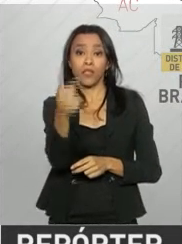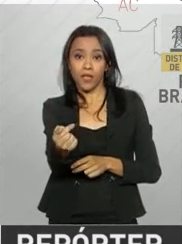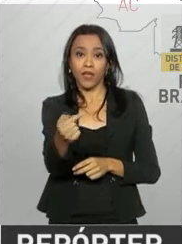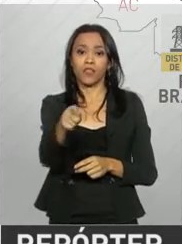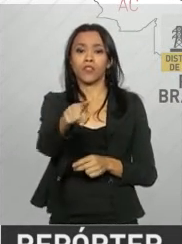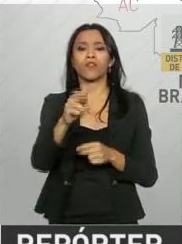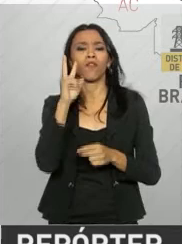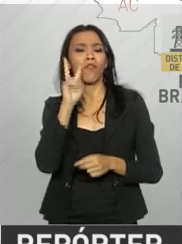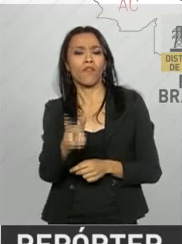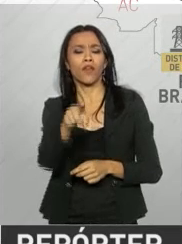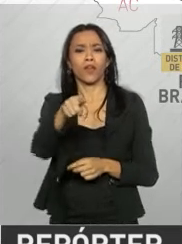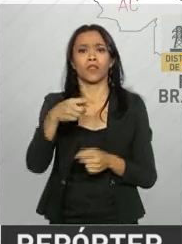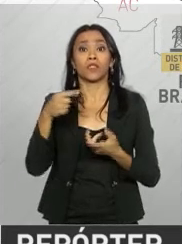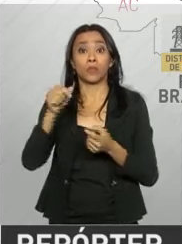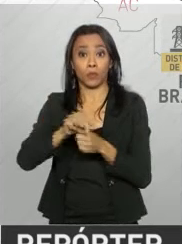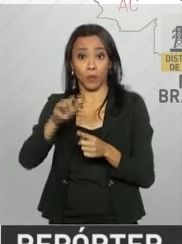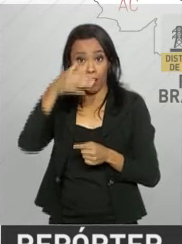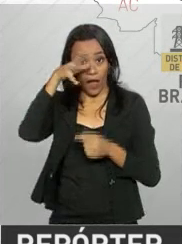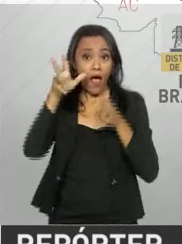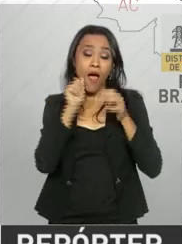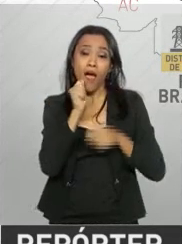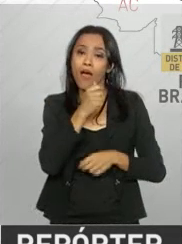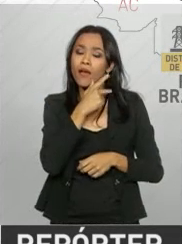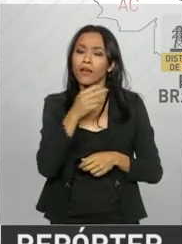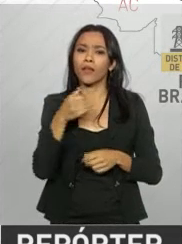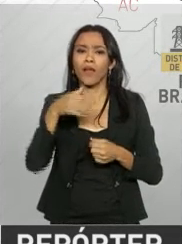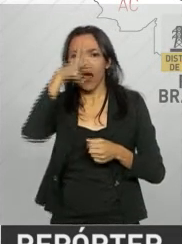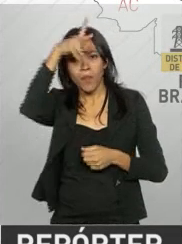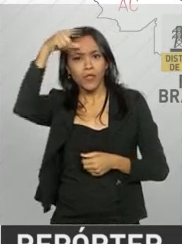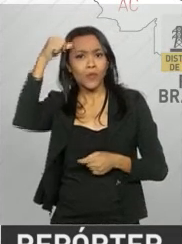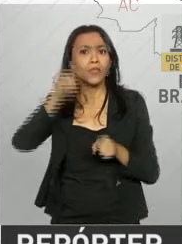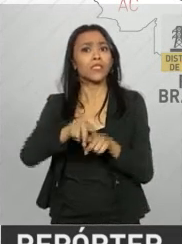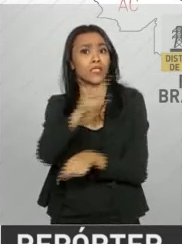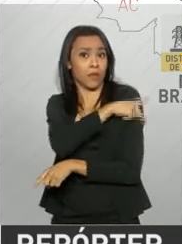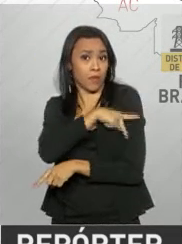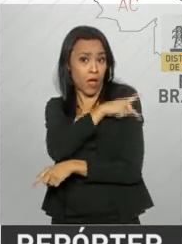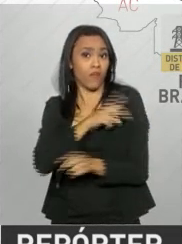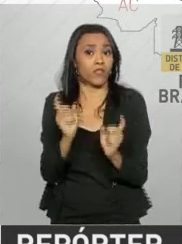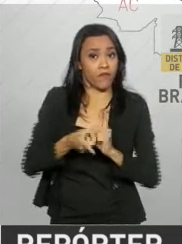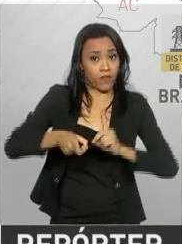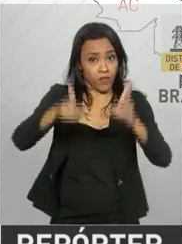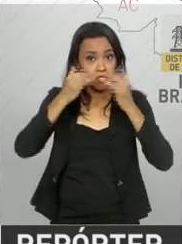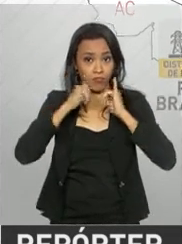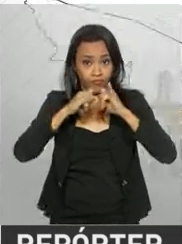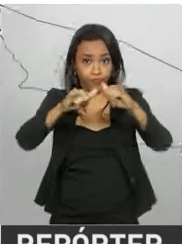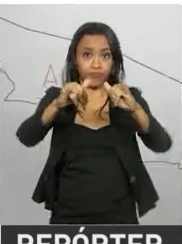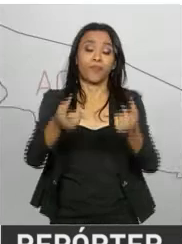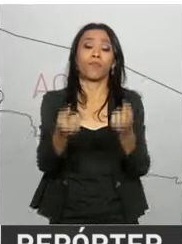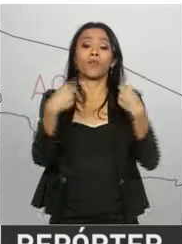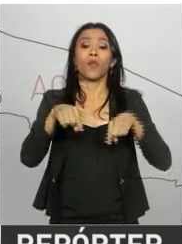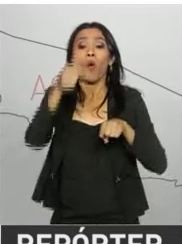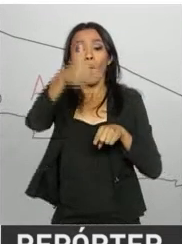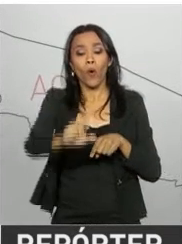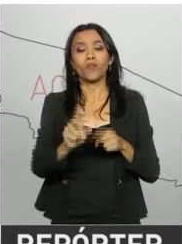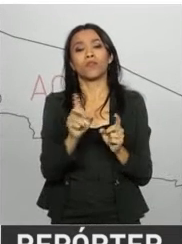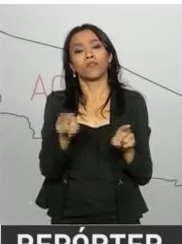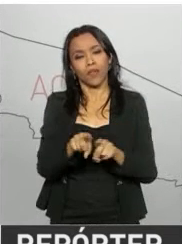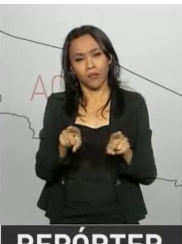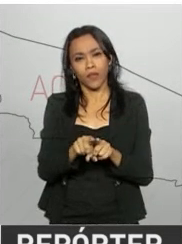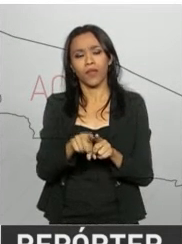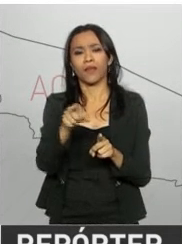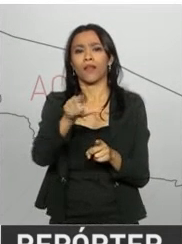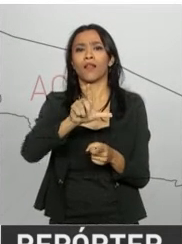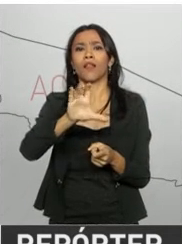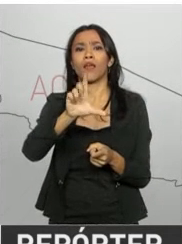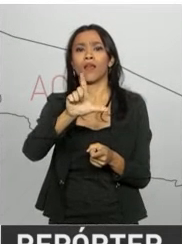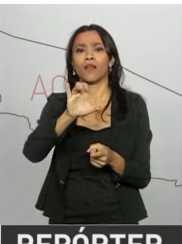as companhias energéticas do Acre, Alagoas, Amazonas e Piauí. Também vão para a iniciativa privada, mas em